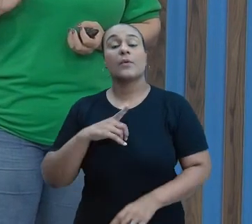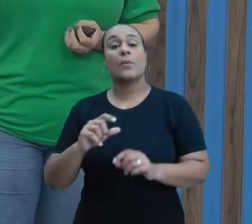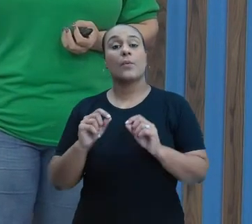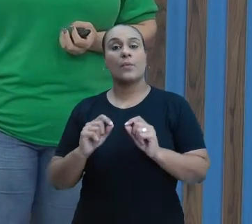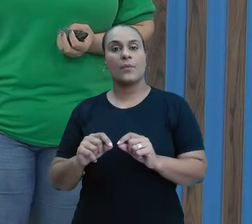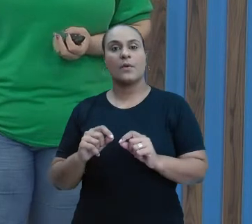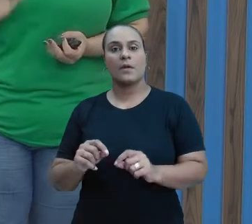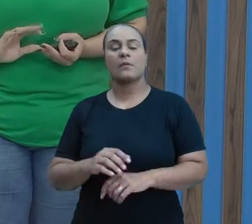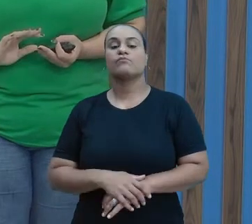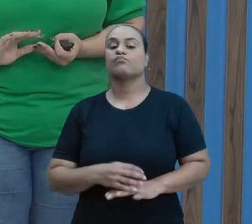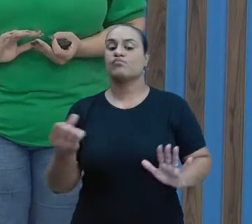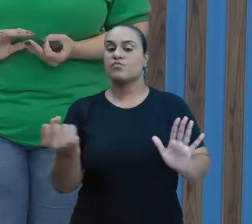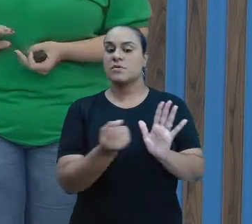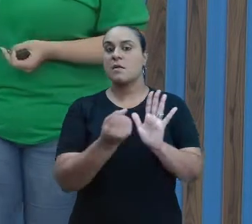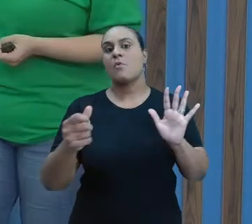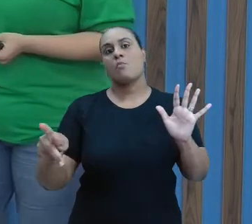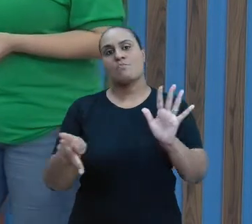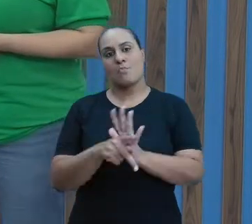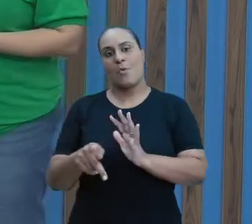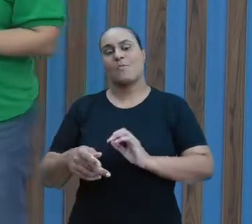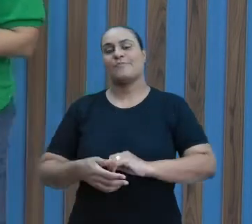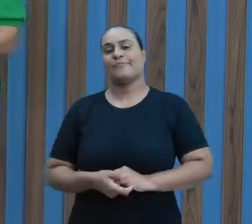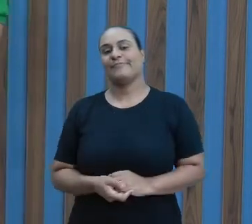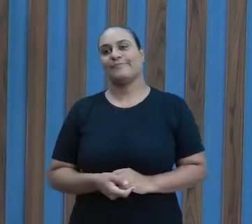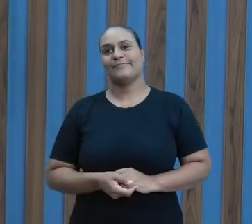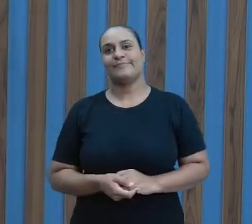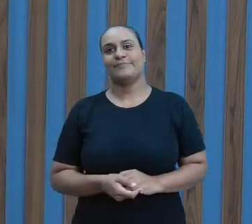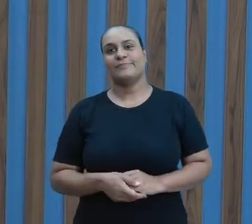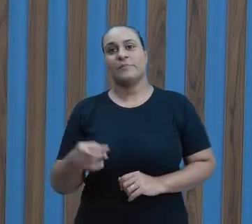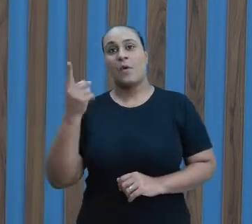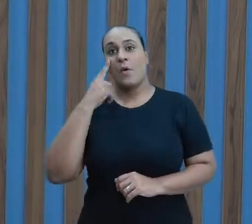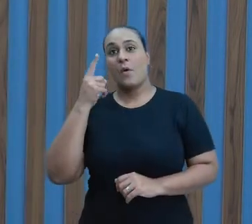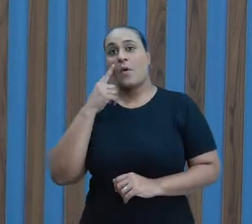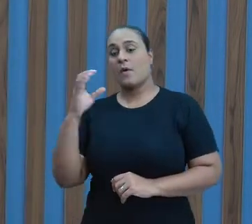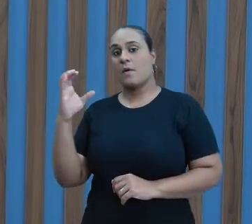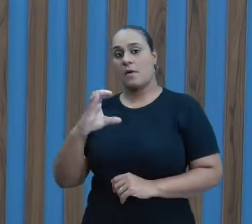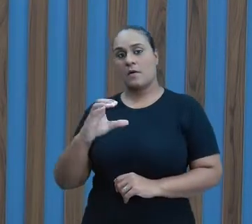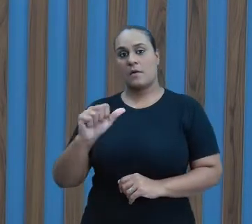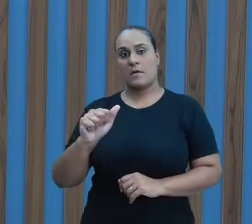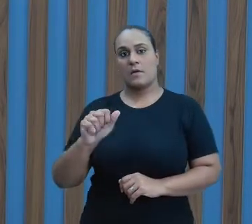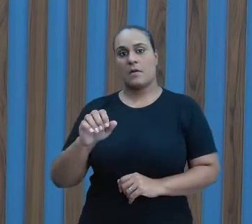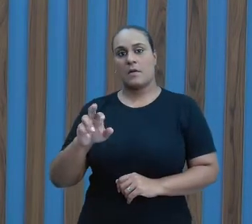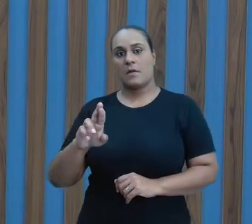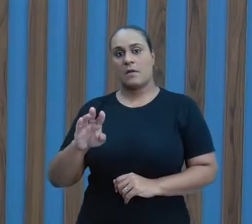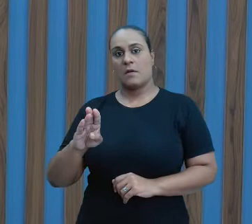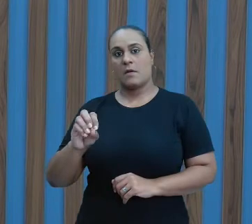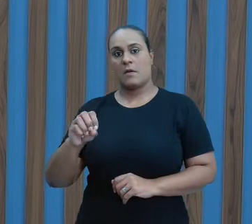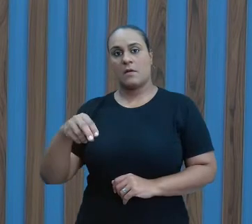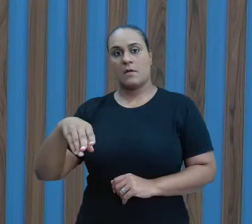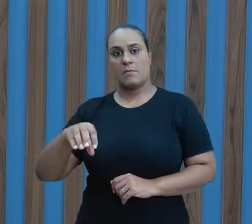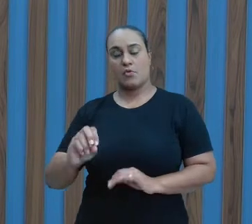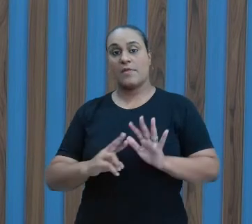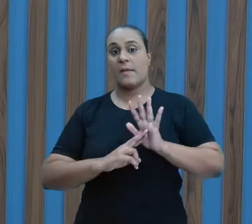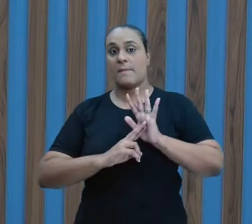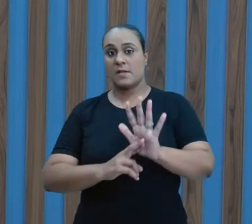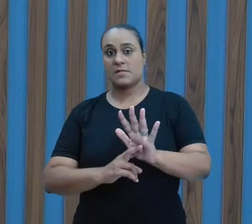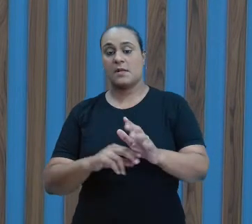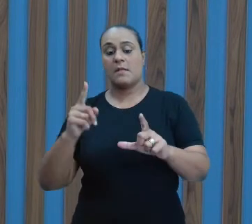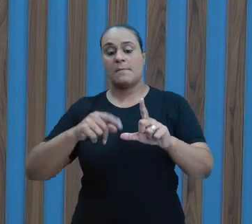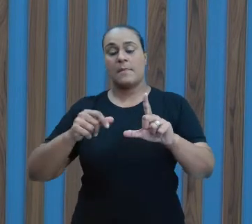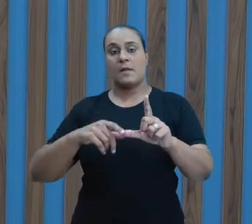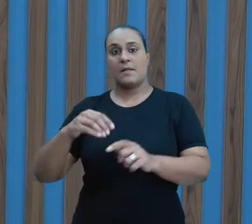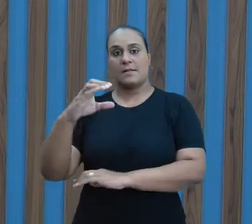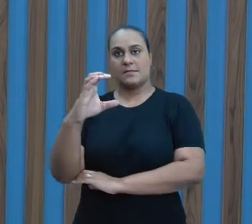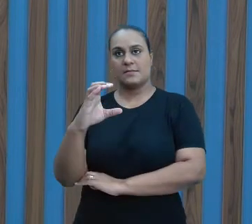aí um símbolo. Olha só, aqui, ó, o carbono, C, né? O nome dele é carbono, o